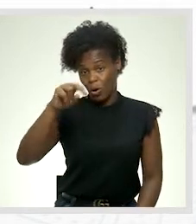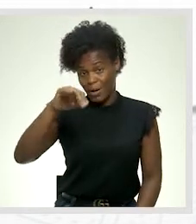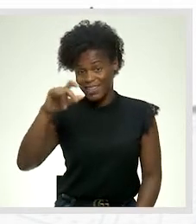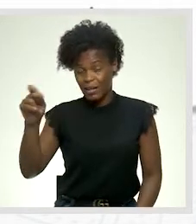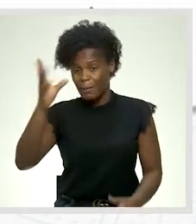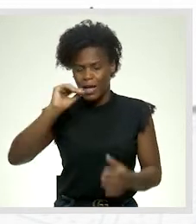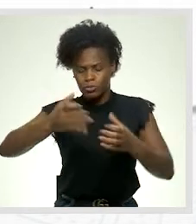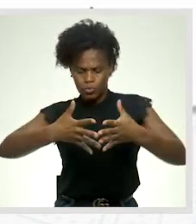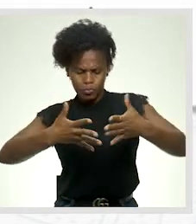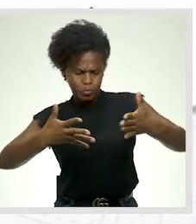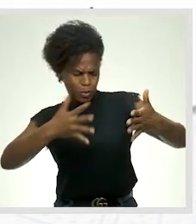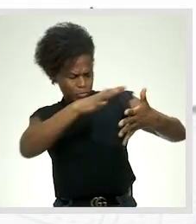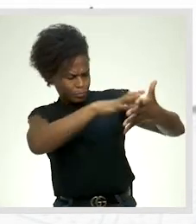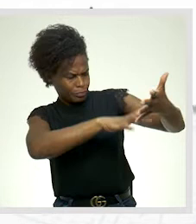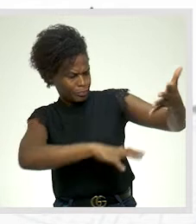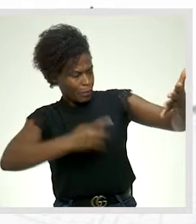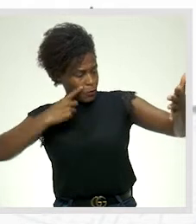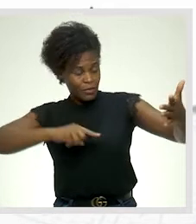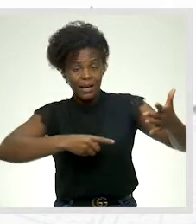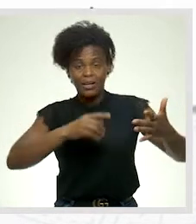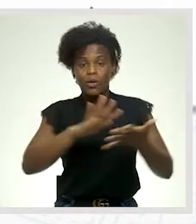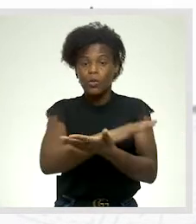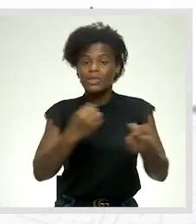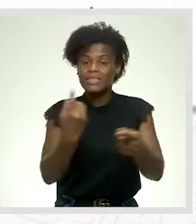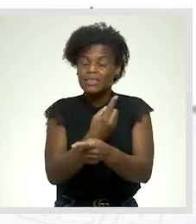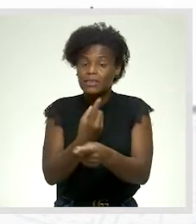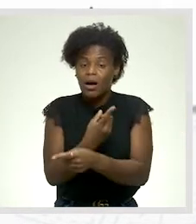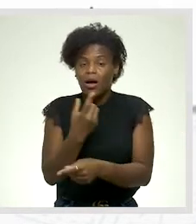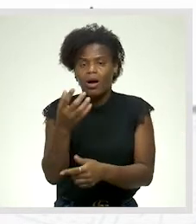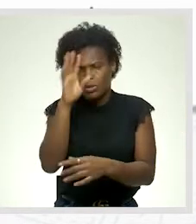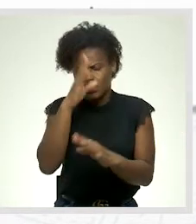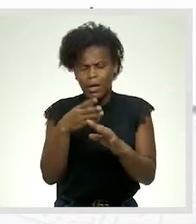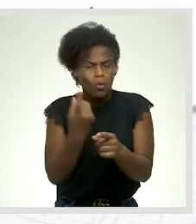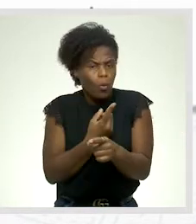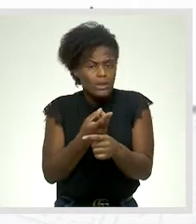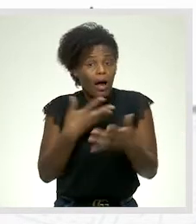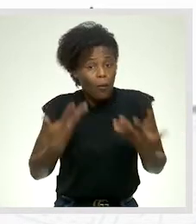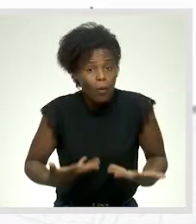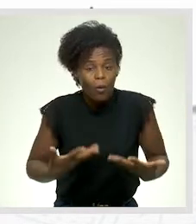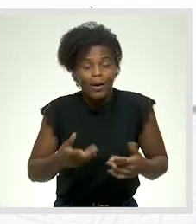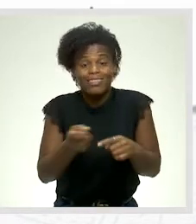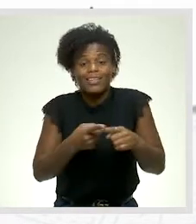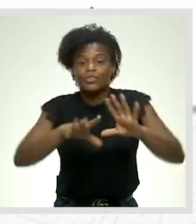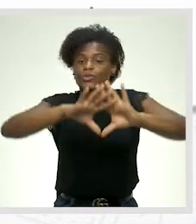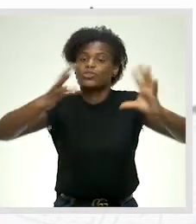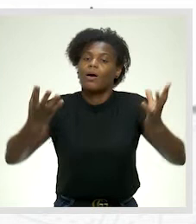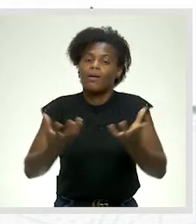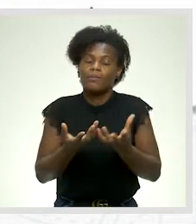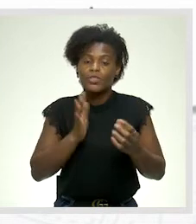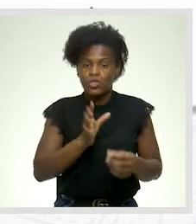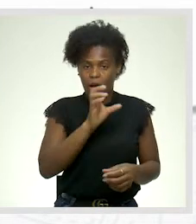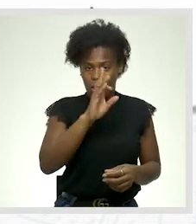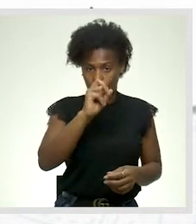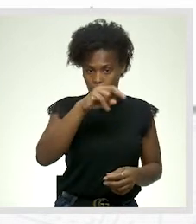aprofundada. A notícia é um acontecimento, é um facto atual de interesse geral. Já a